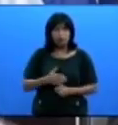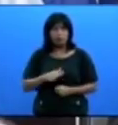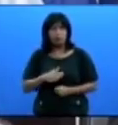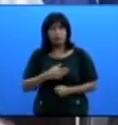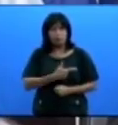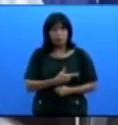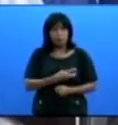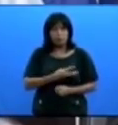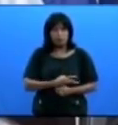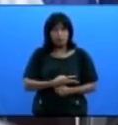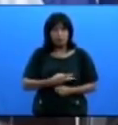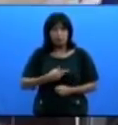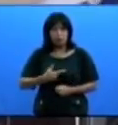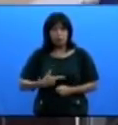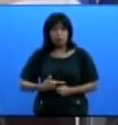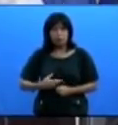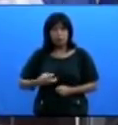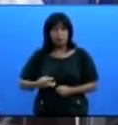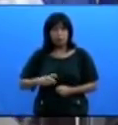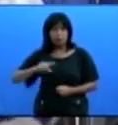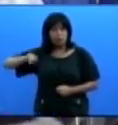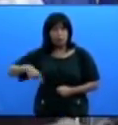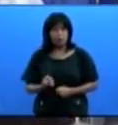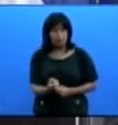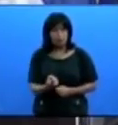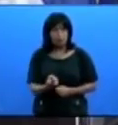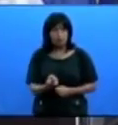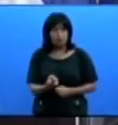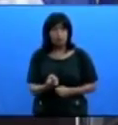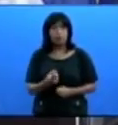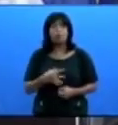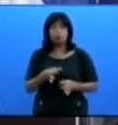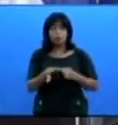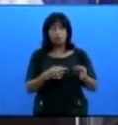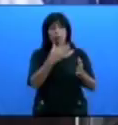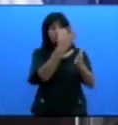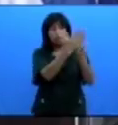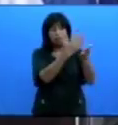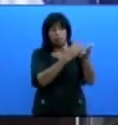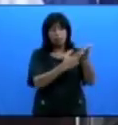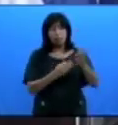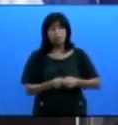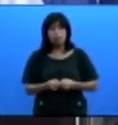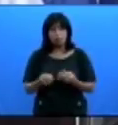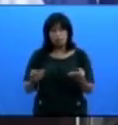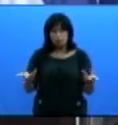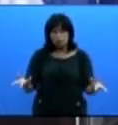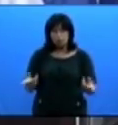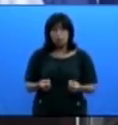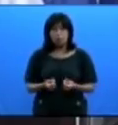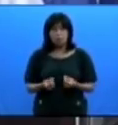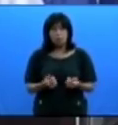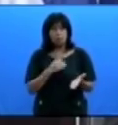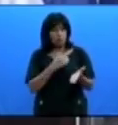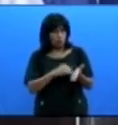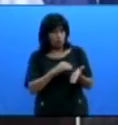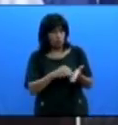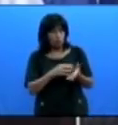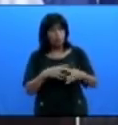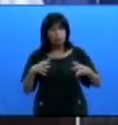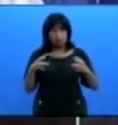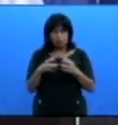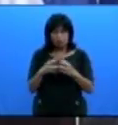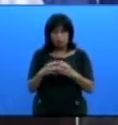325 milhões. A peça orçamentária distribui os recursos por secretarias e